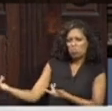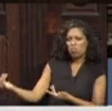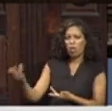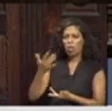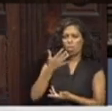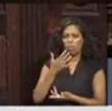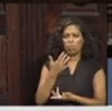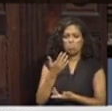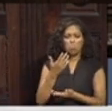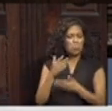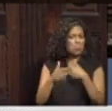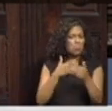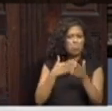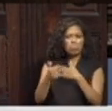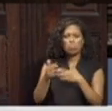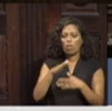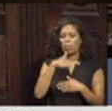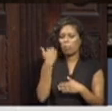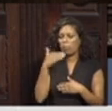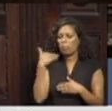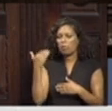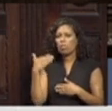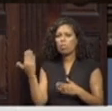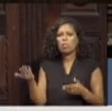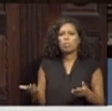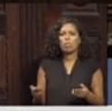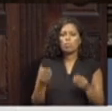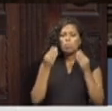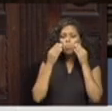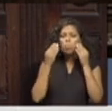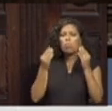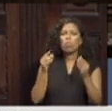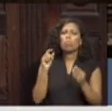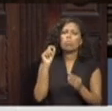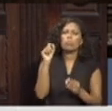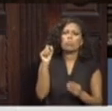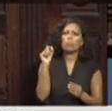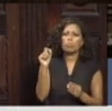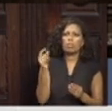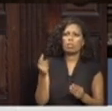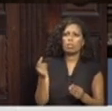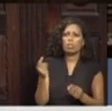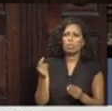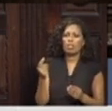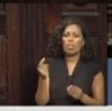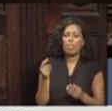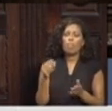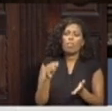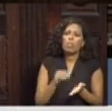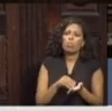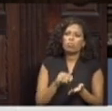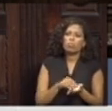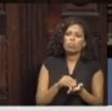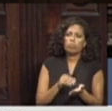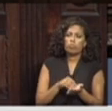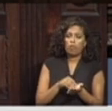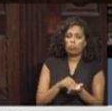sequências inacreditáveis de incidentes, fechando as principais artérias de transporte da nossa